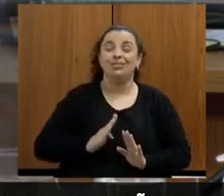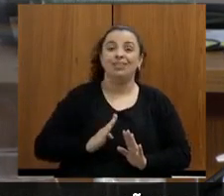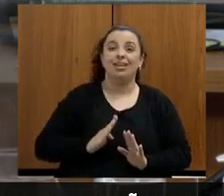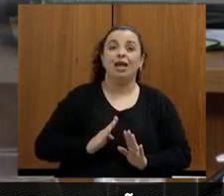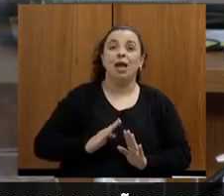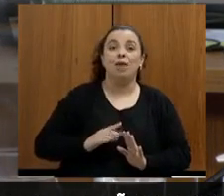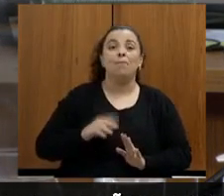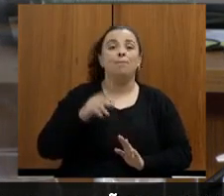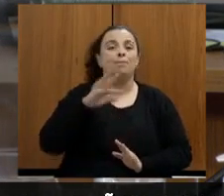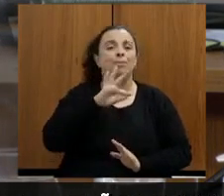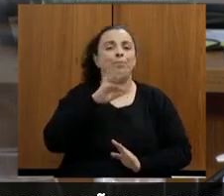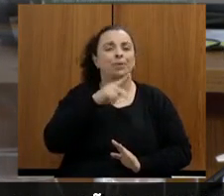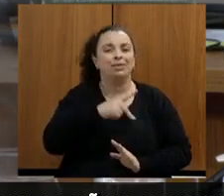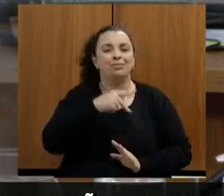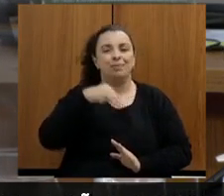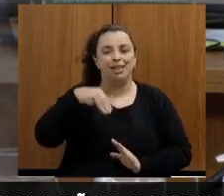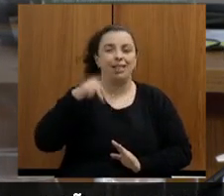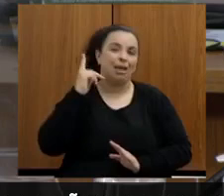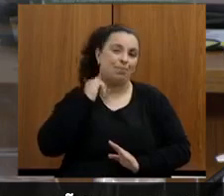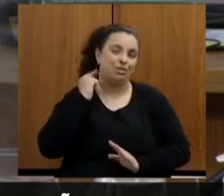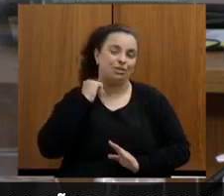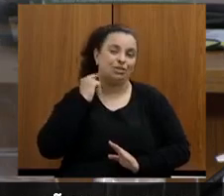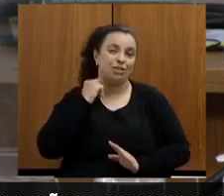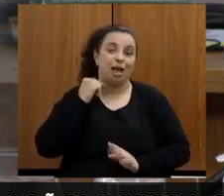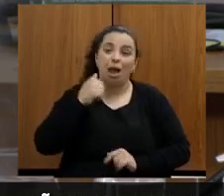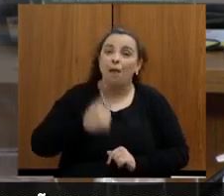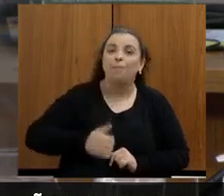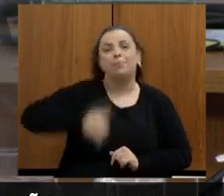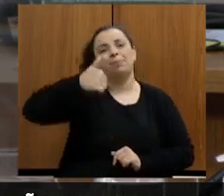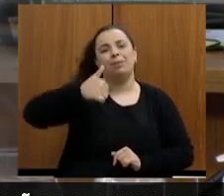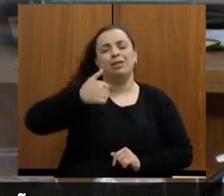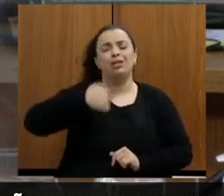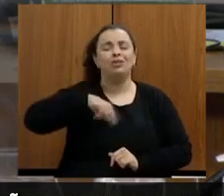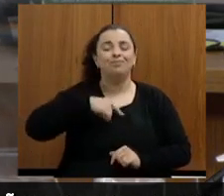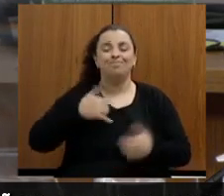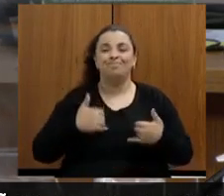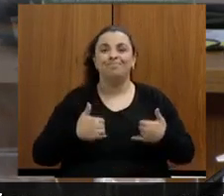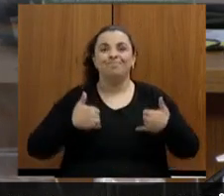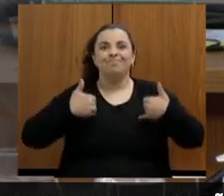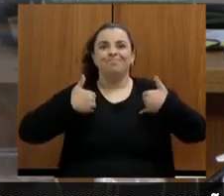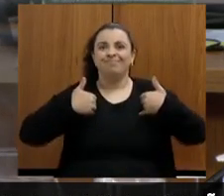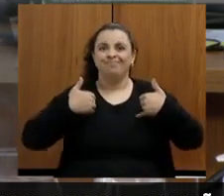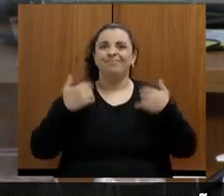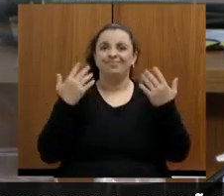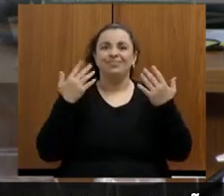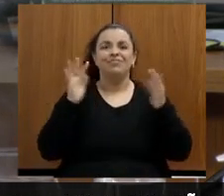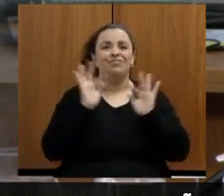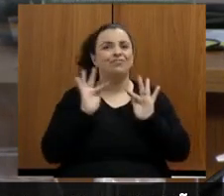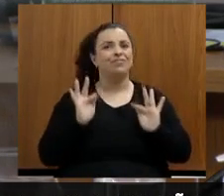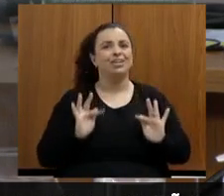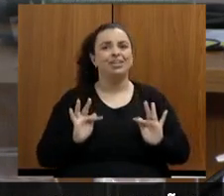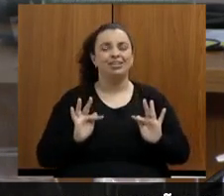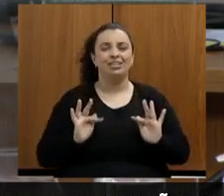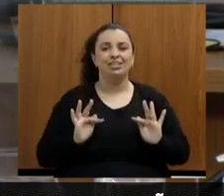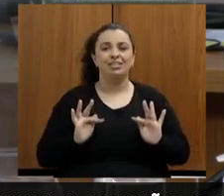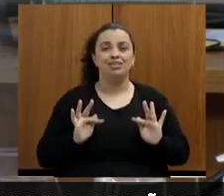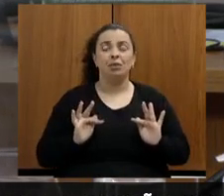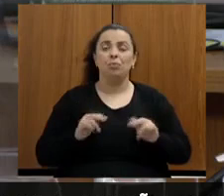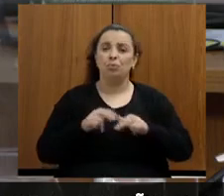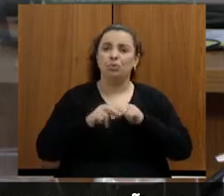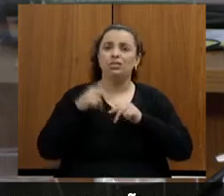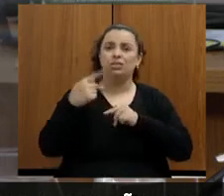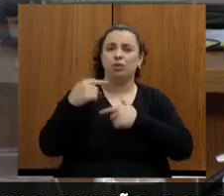né com a nossa Polícia Militar pelo o efetivo pela consciência pelo trabalho